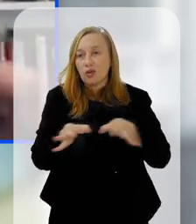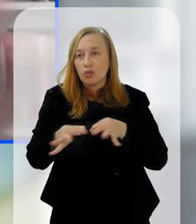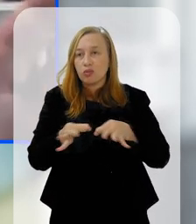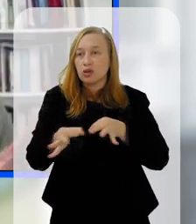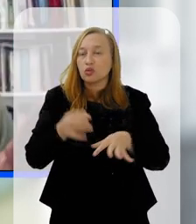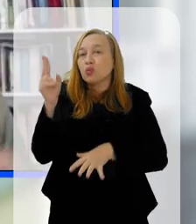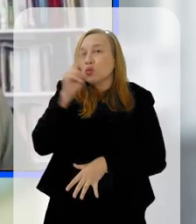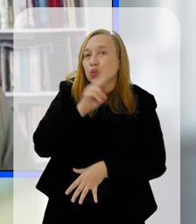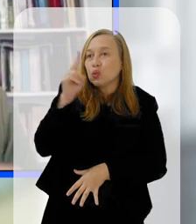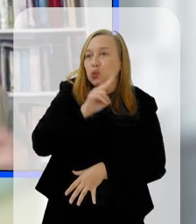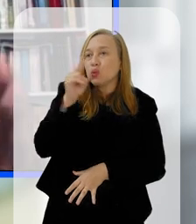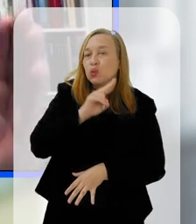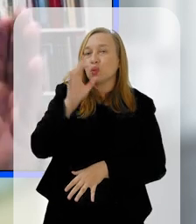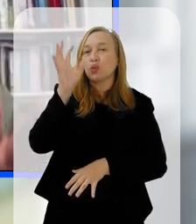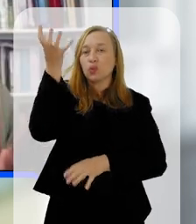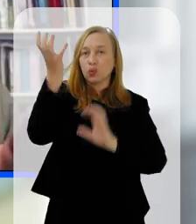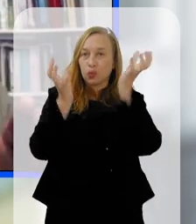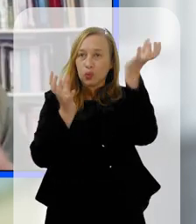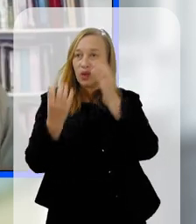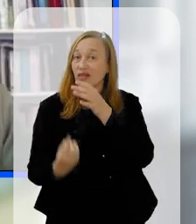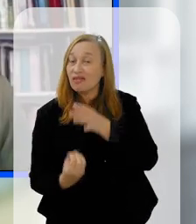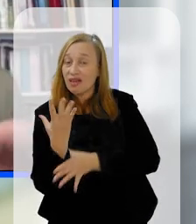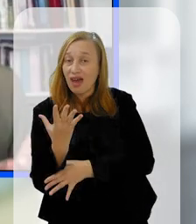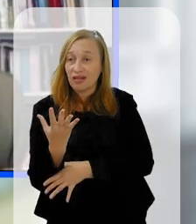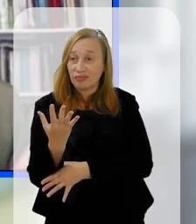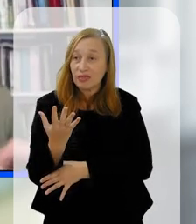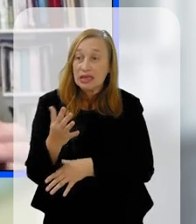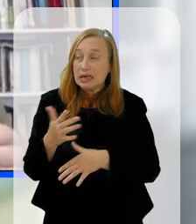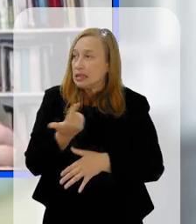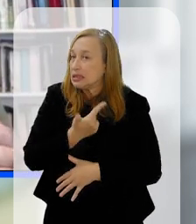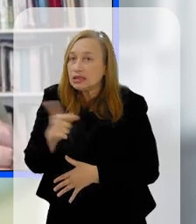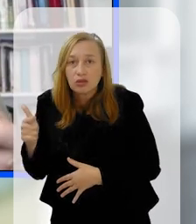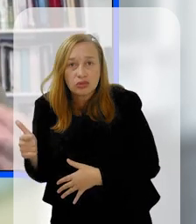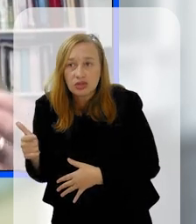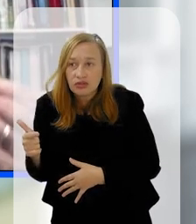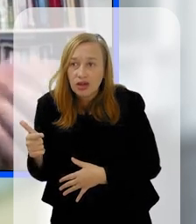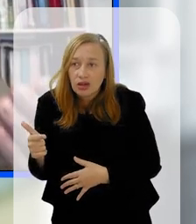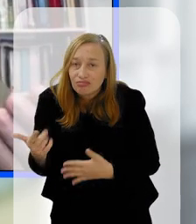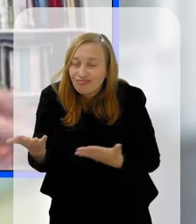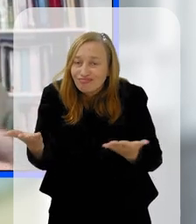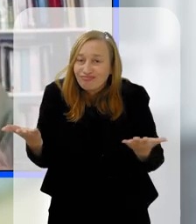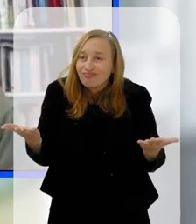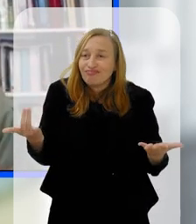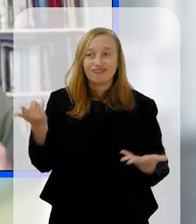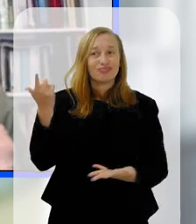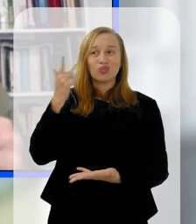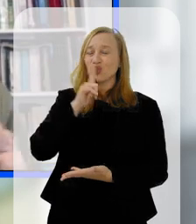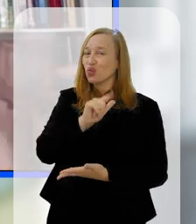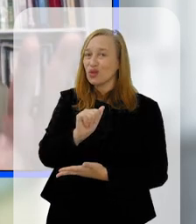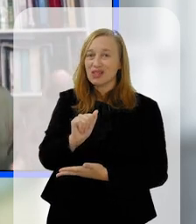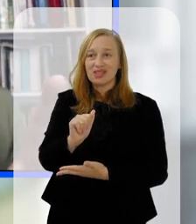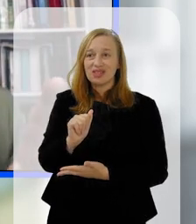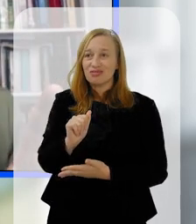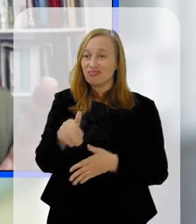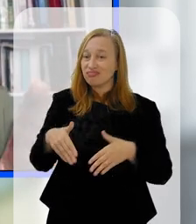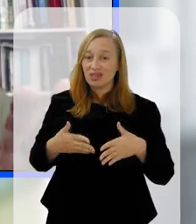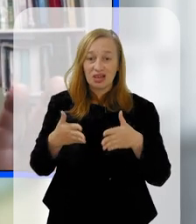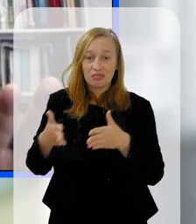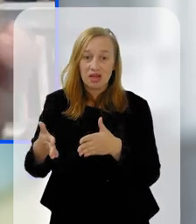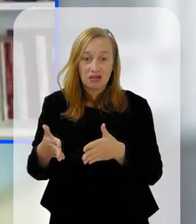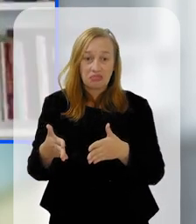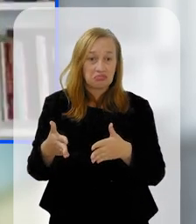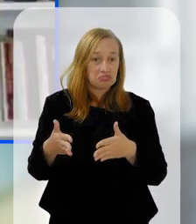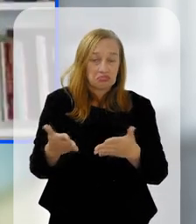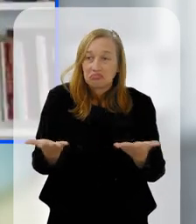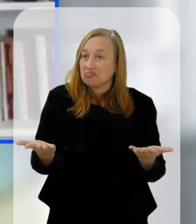um plano de emergência climática bem construído. Se eu não tiver isso, esse Esquece. mínimo, né, eu não consigo caminhar para lugar